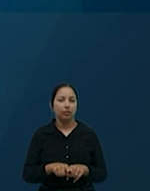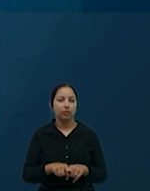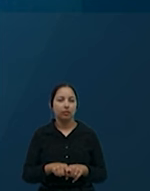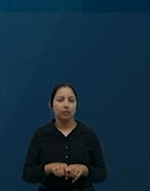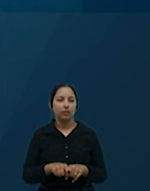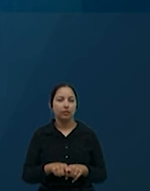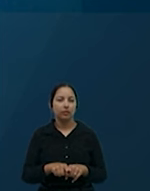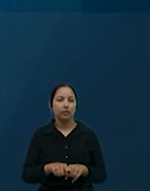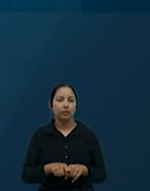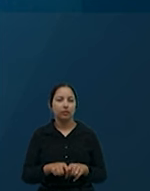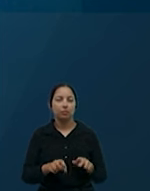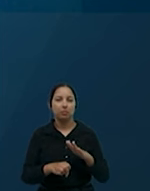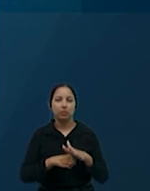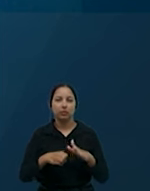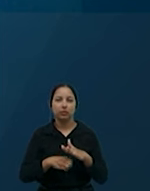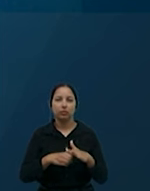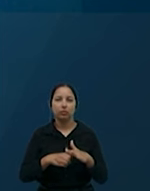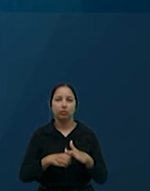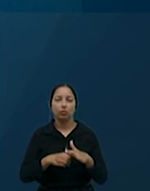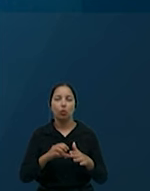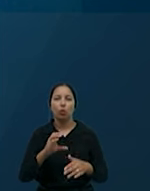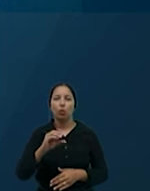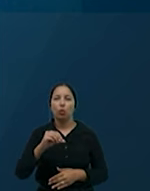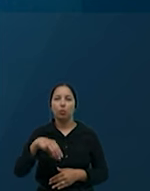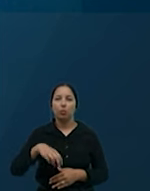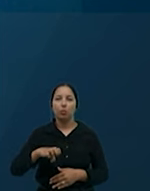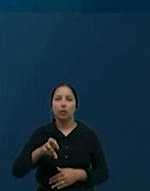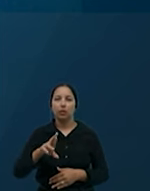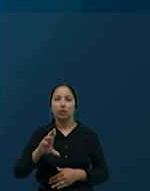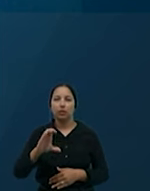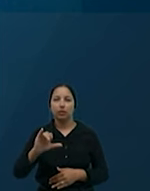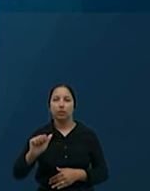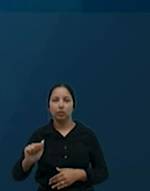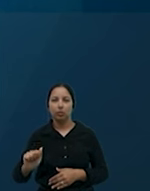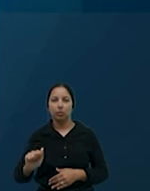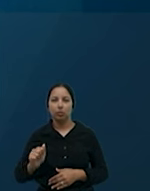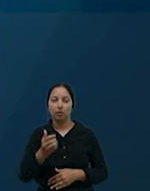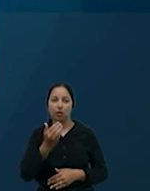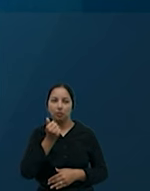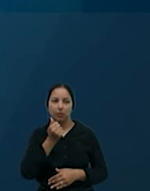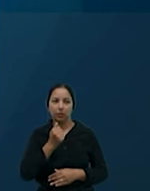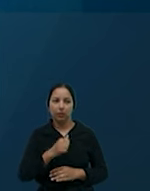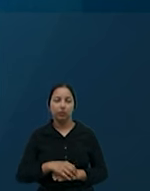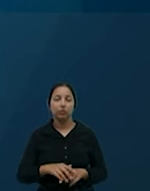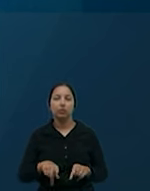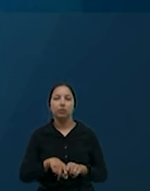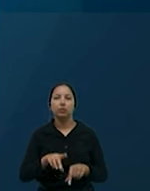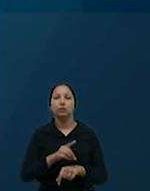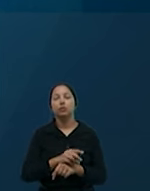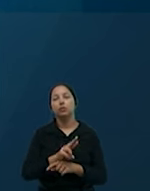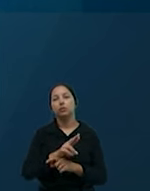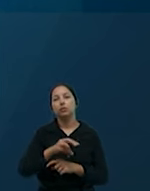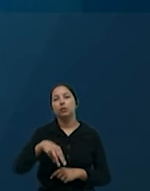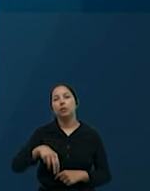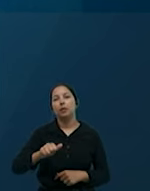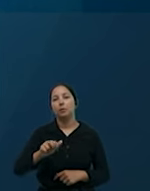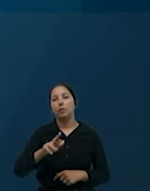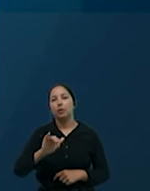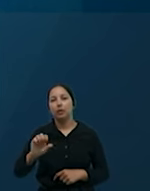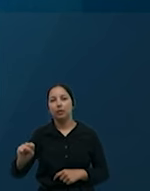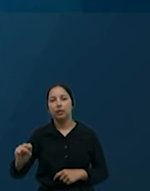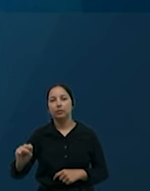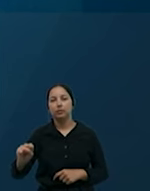está presente. Boa tarde. Temos também doutora Marise de Oliveira, pela União,